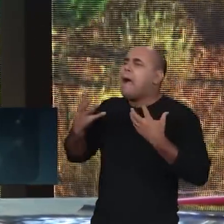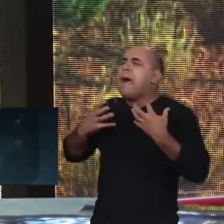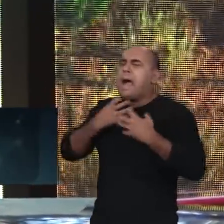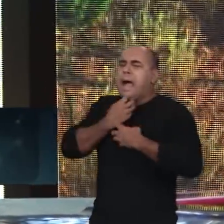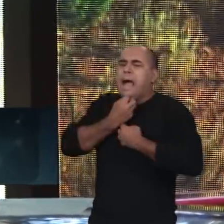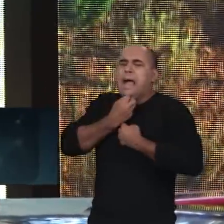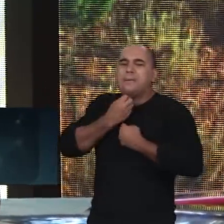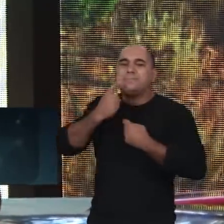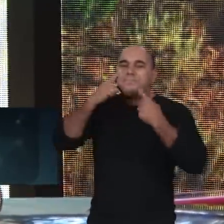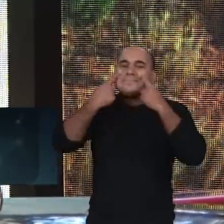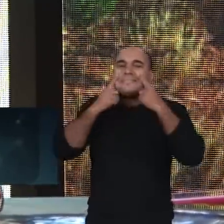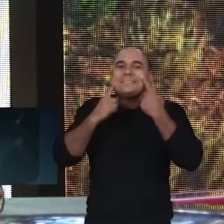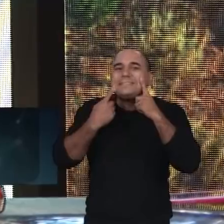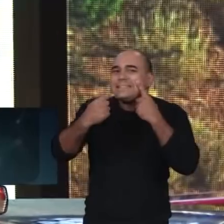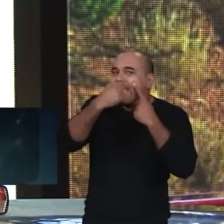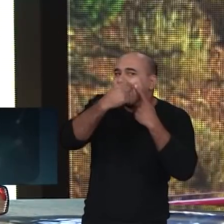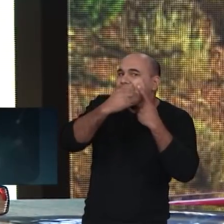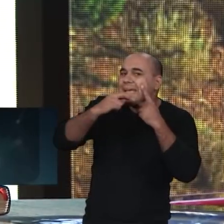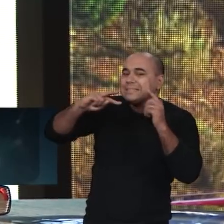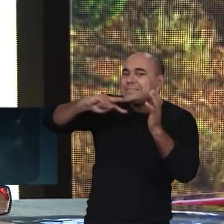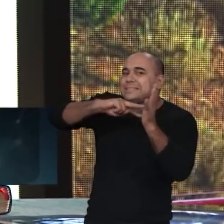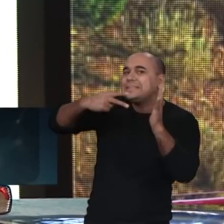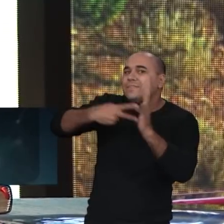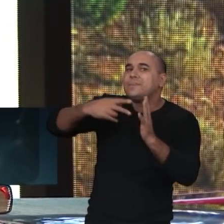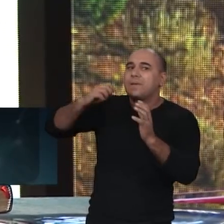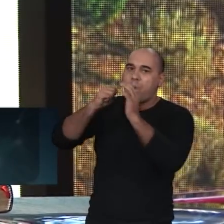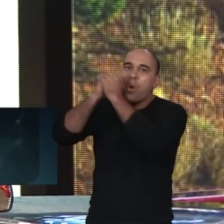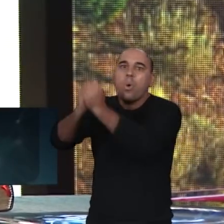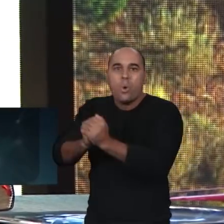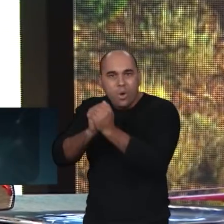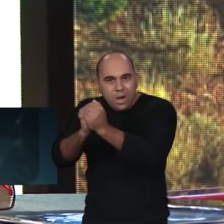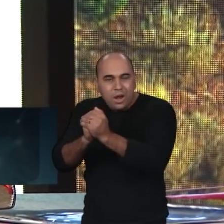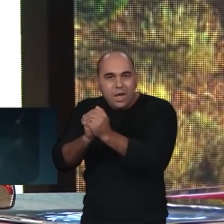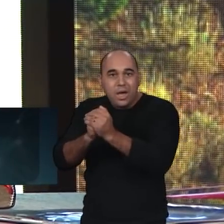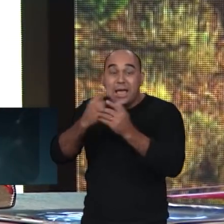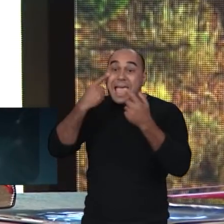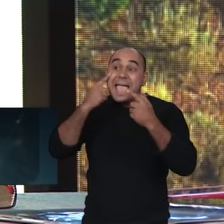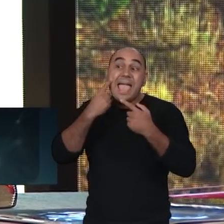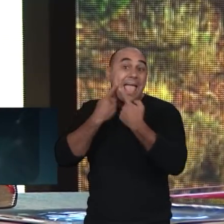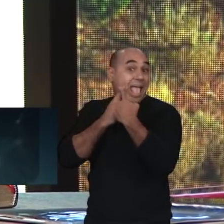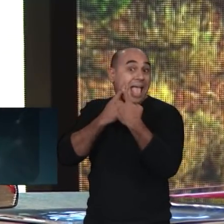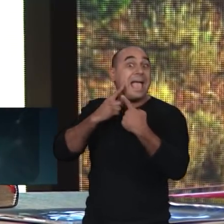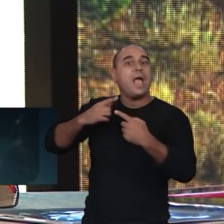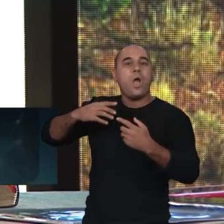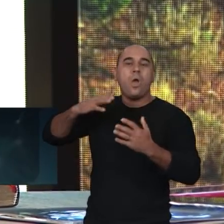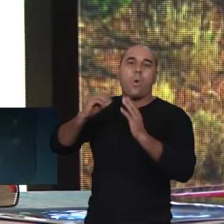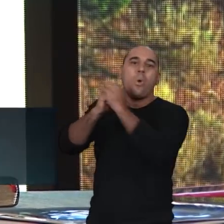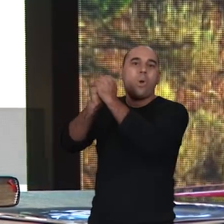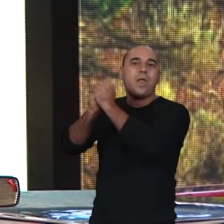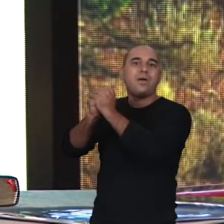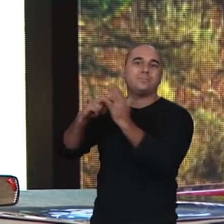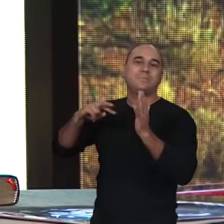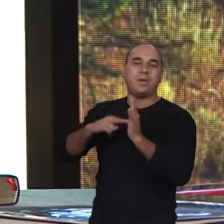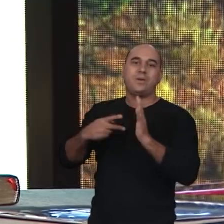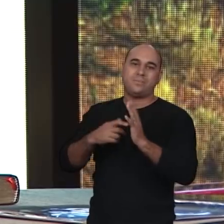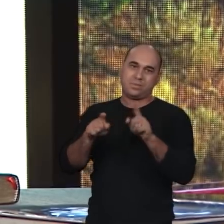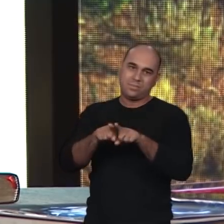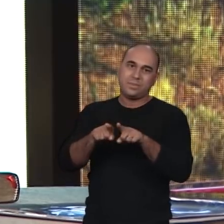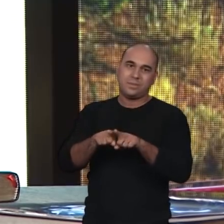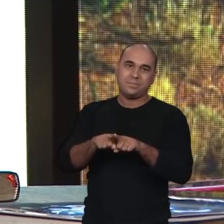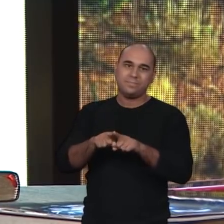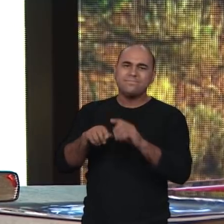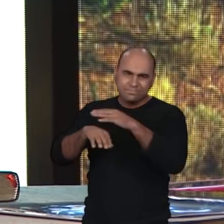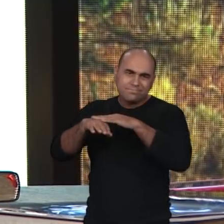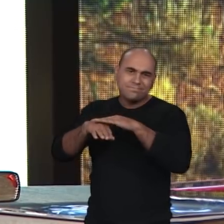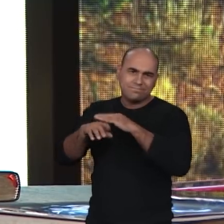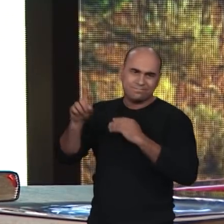suas lágrimas, talvez na mais sincera e bela oração que Deus poderia ouvir. Nesse momento, falaremos com Deus. Amado